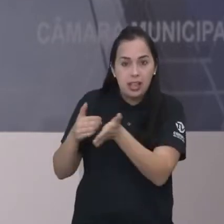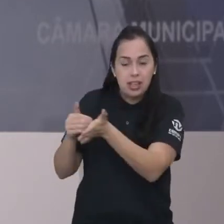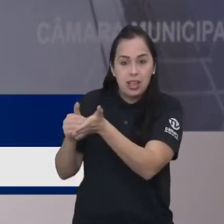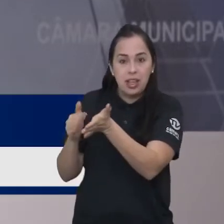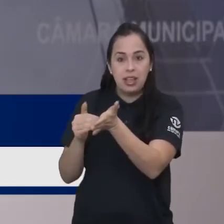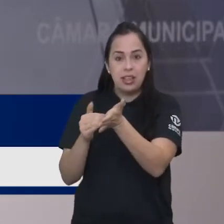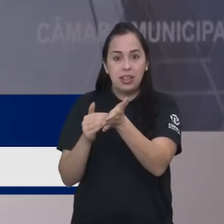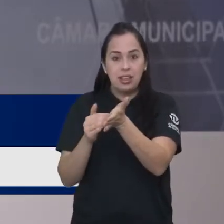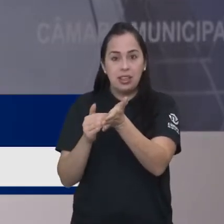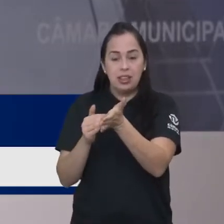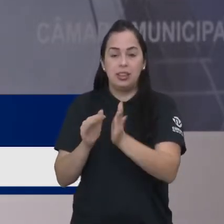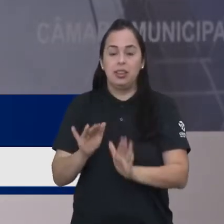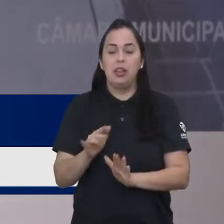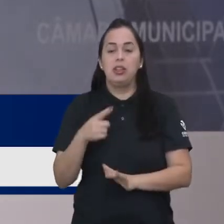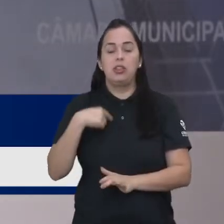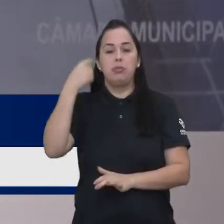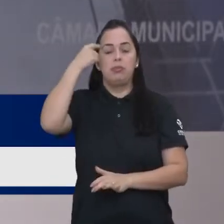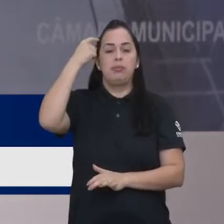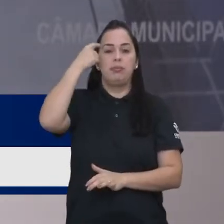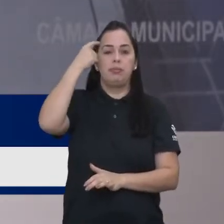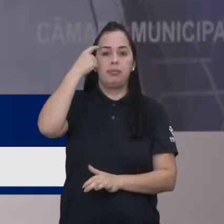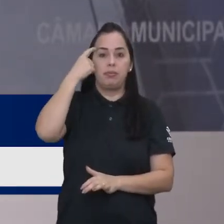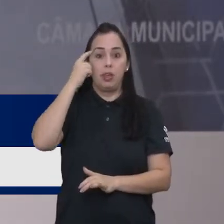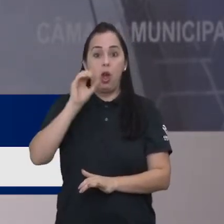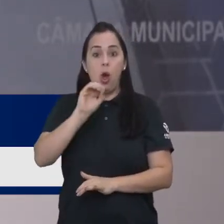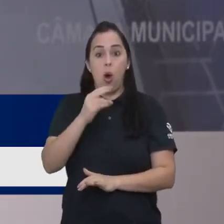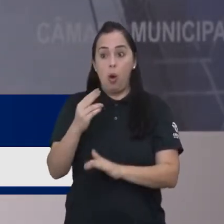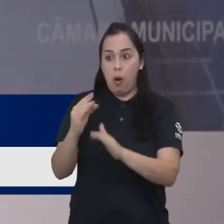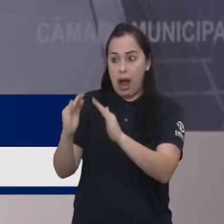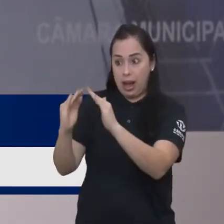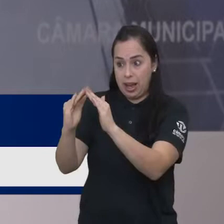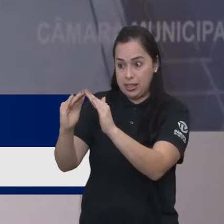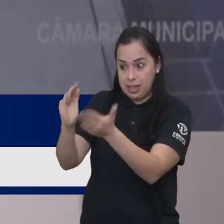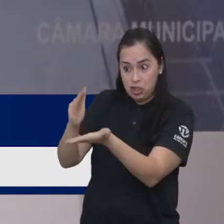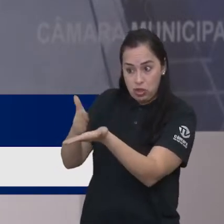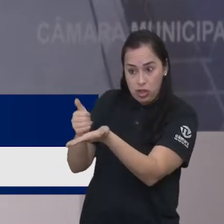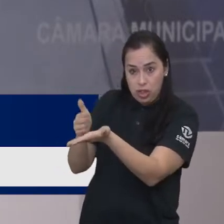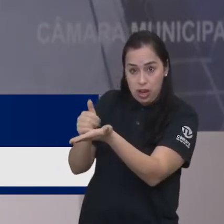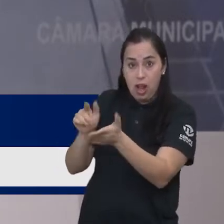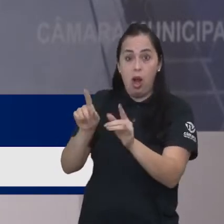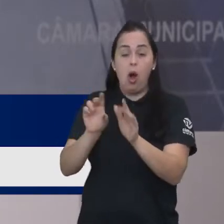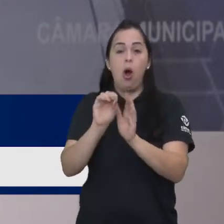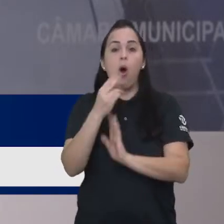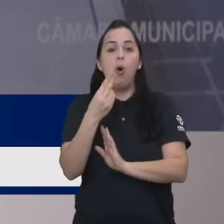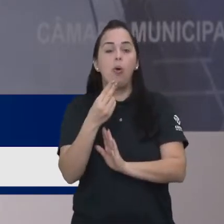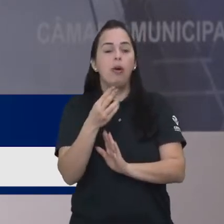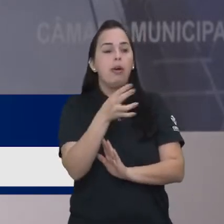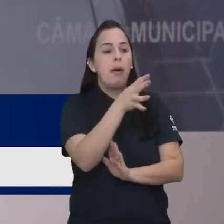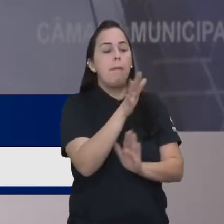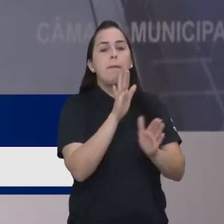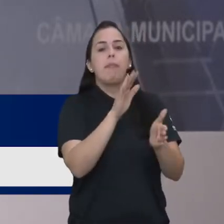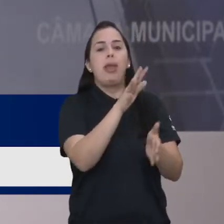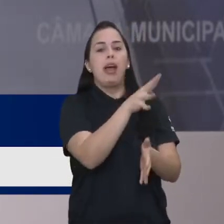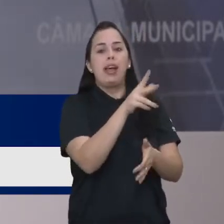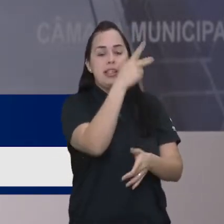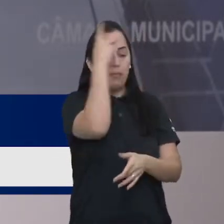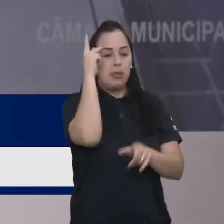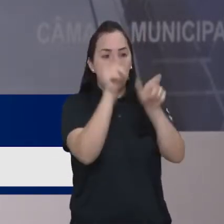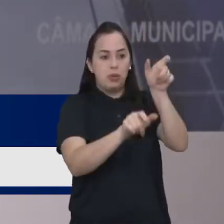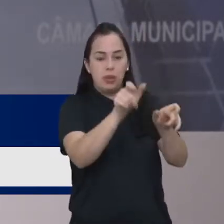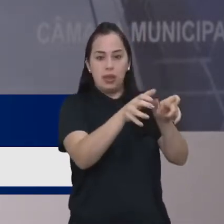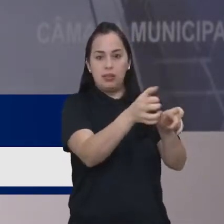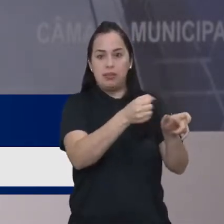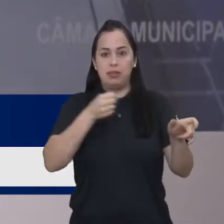risco, de remoção do risco, a gente tem a seguinte lógica. Ou a gente remove o risco ou a gente remove as pessoas. Então, vamos dizer assim, do ponto de vista